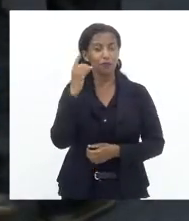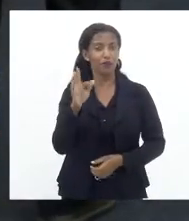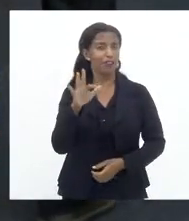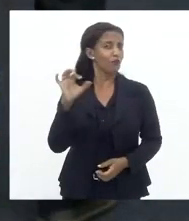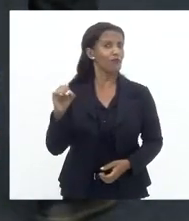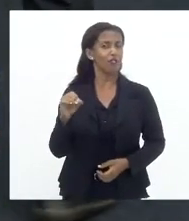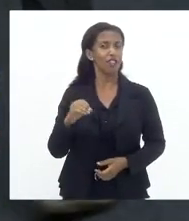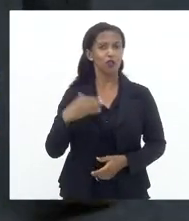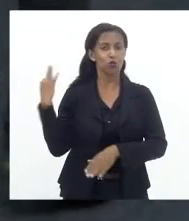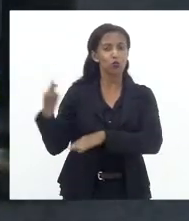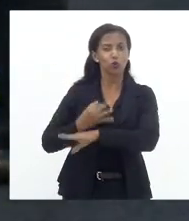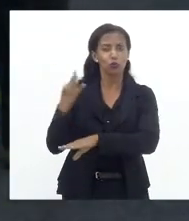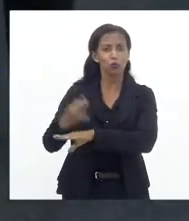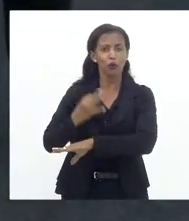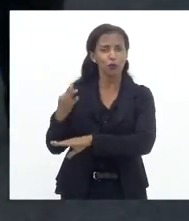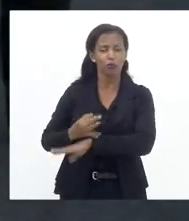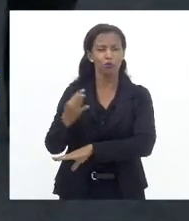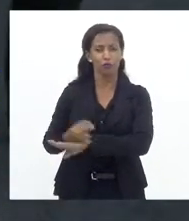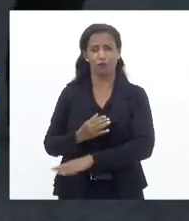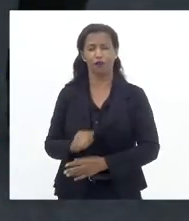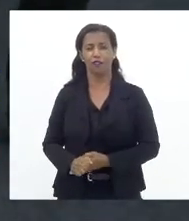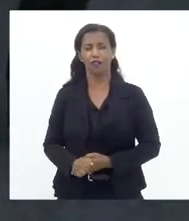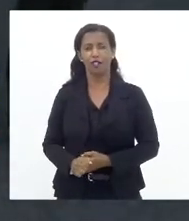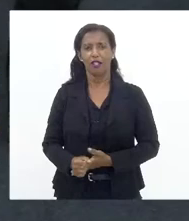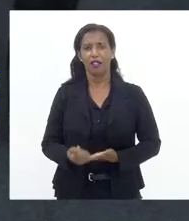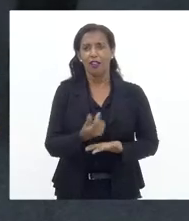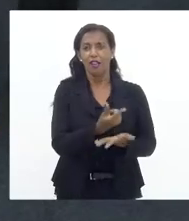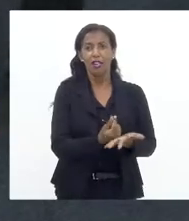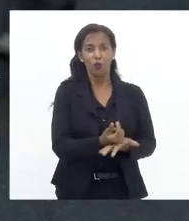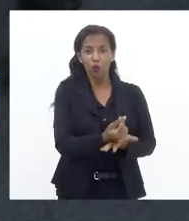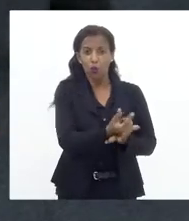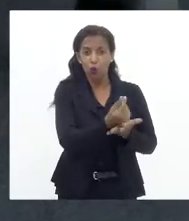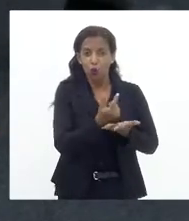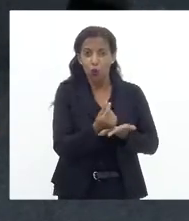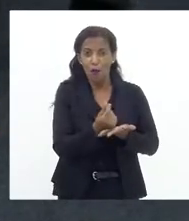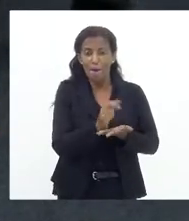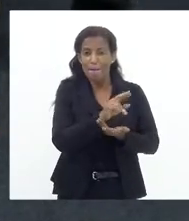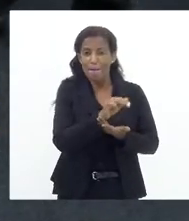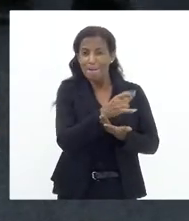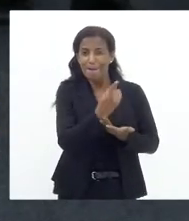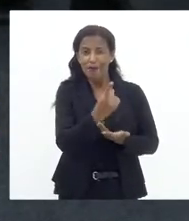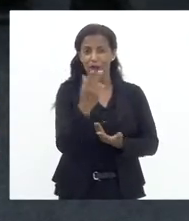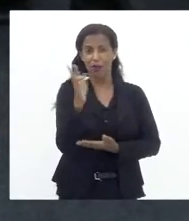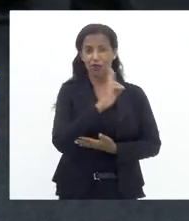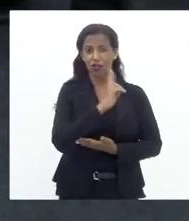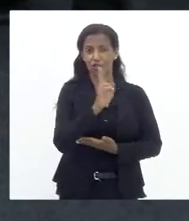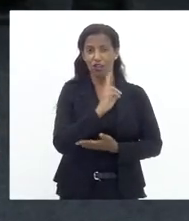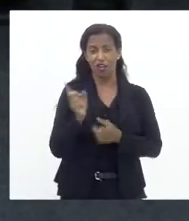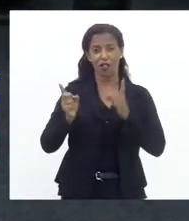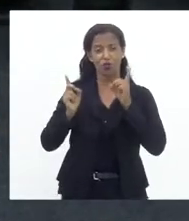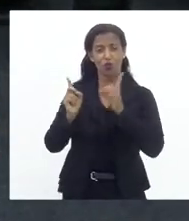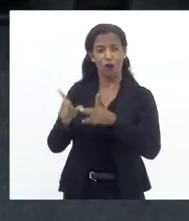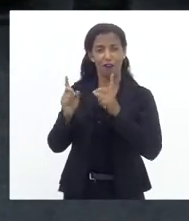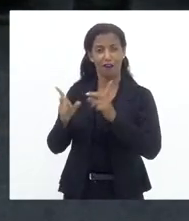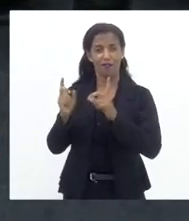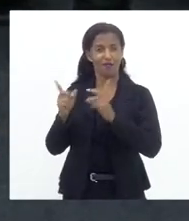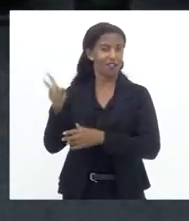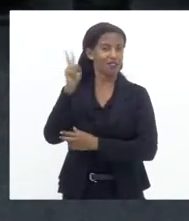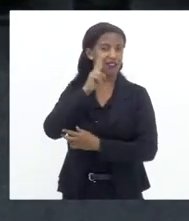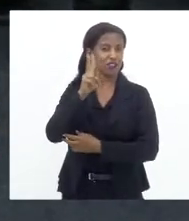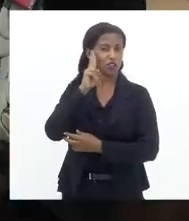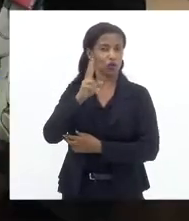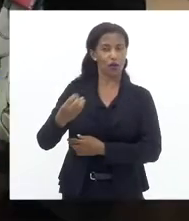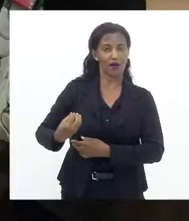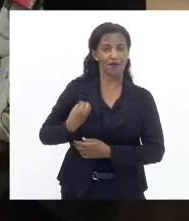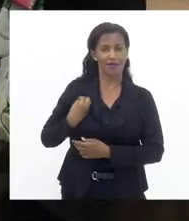Marcelo freixo aguentou ele lucrou a família lucrou milhões de reais com a venda da história das